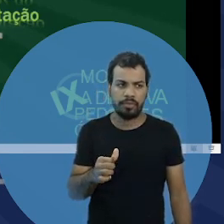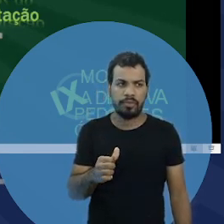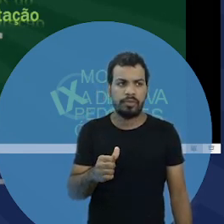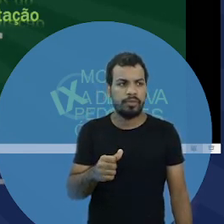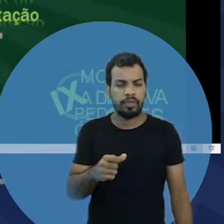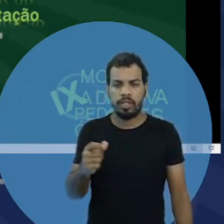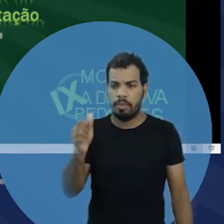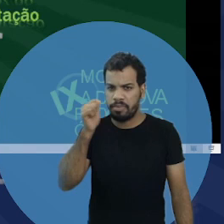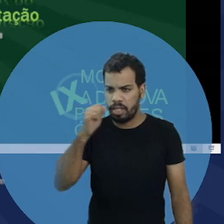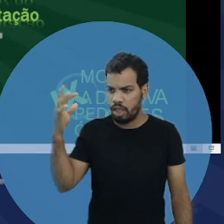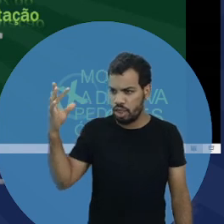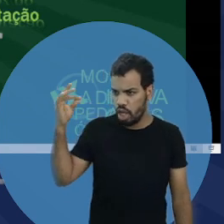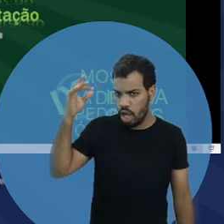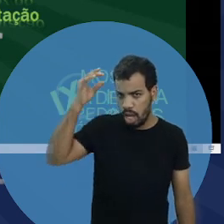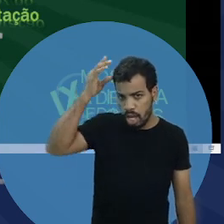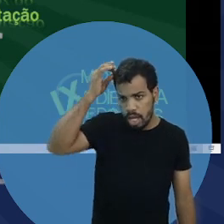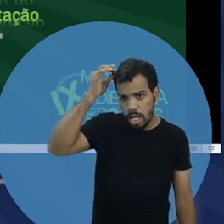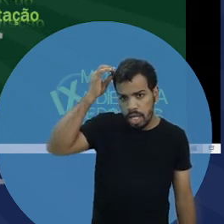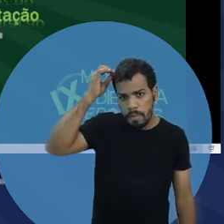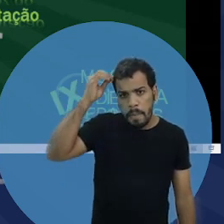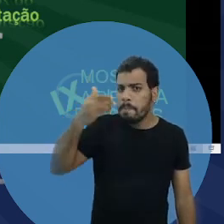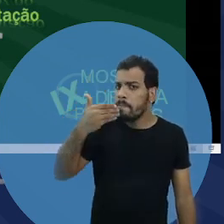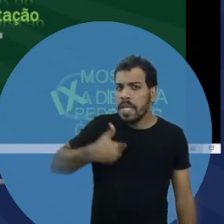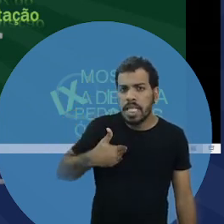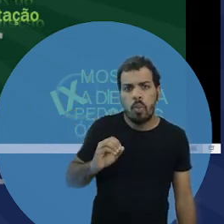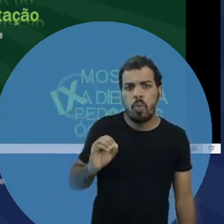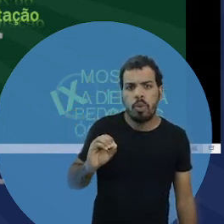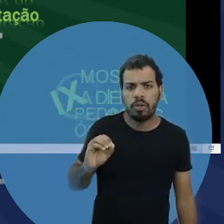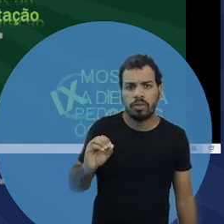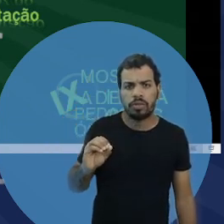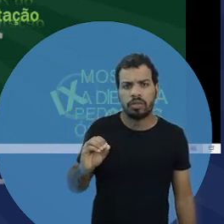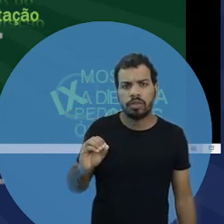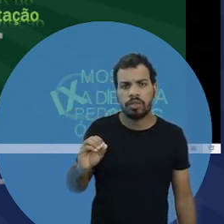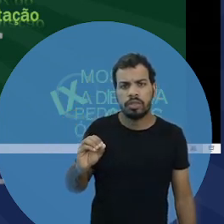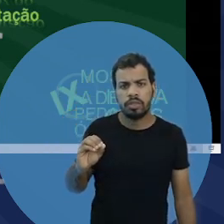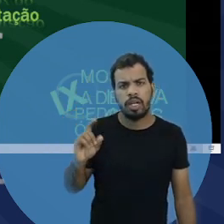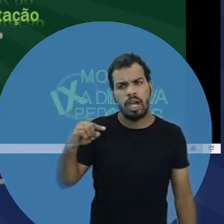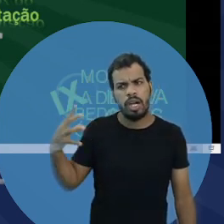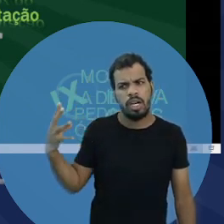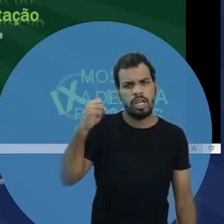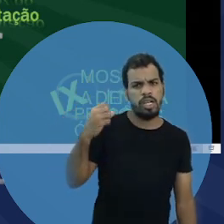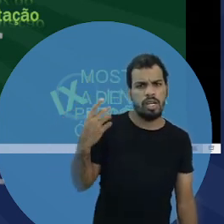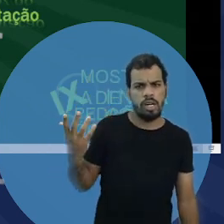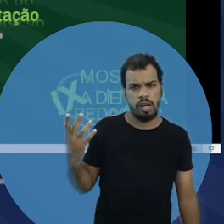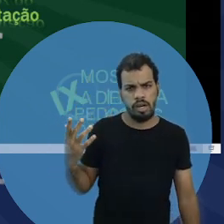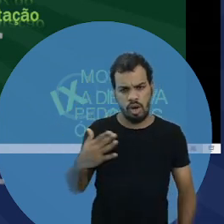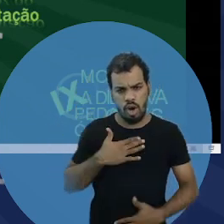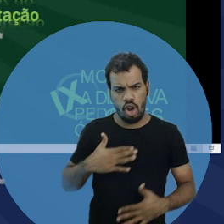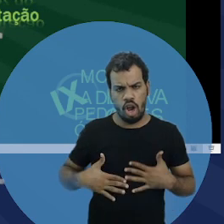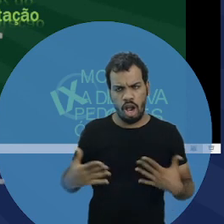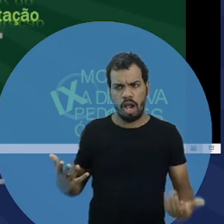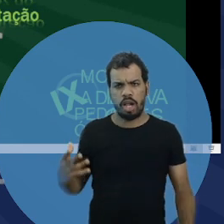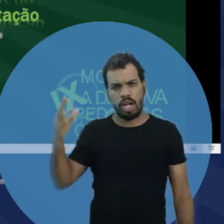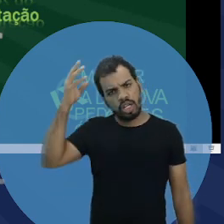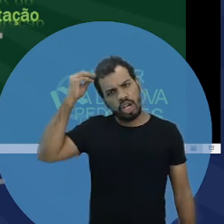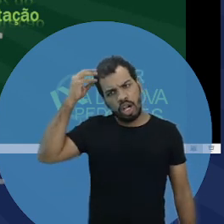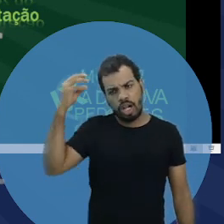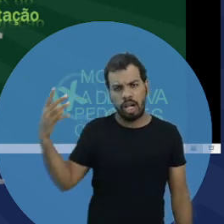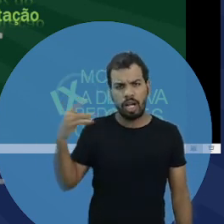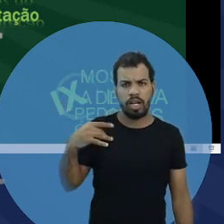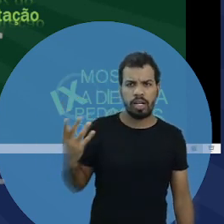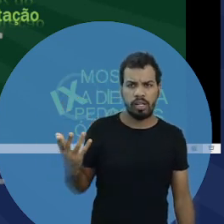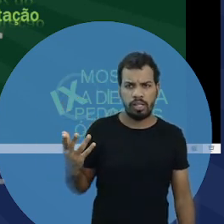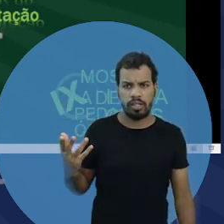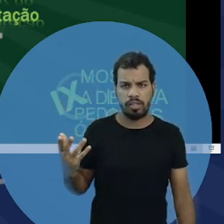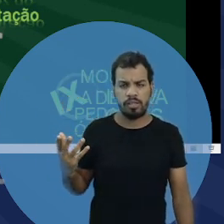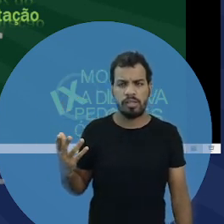dela sem pedir permissão, era uma invasão, né, dos corpos, né, uma invasão do nosso território.